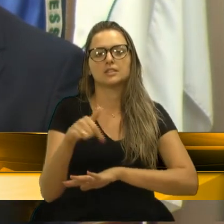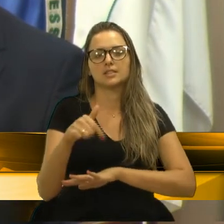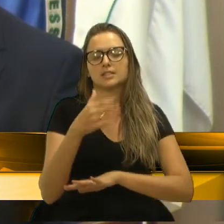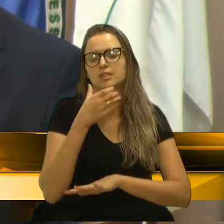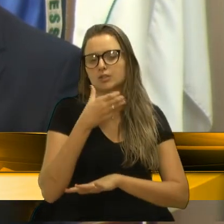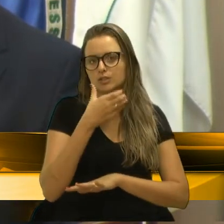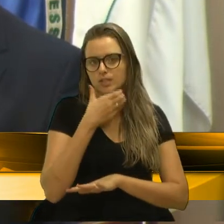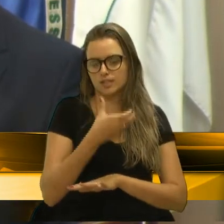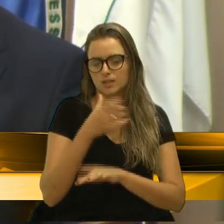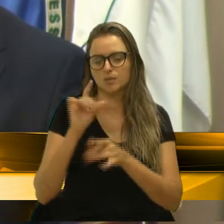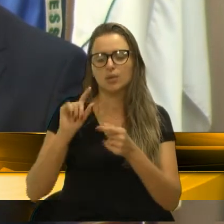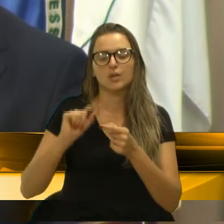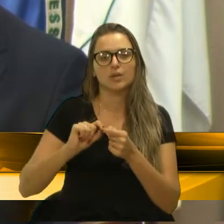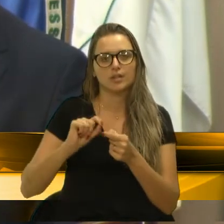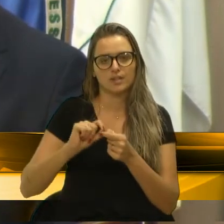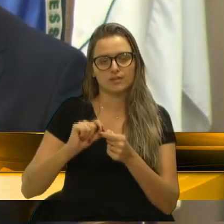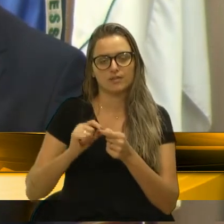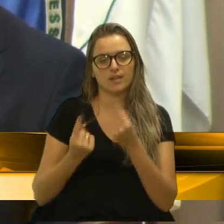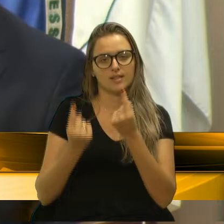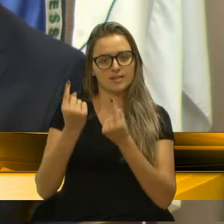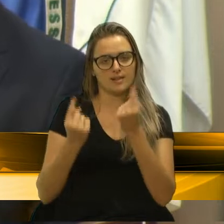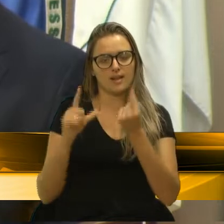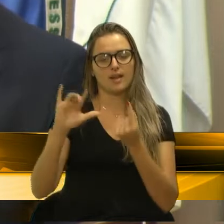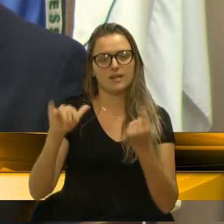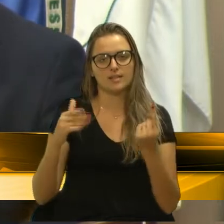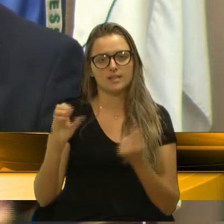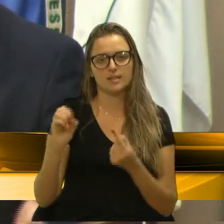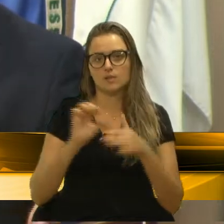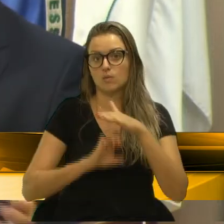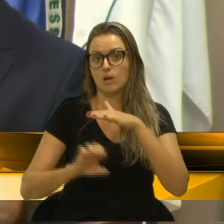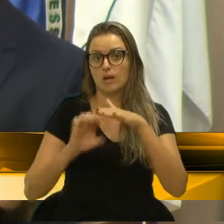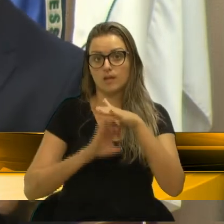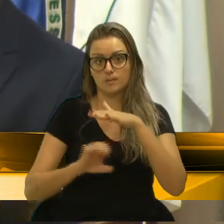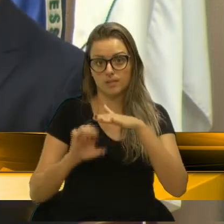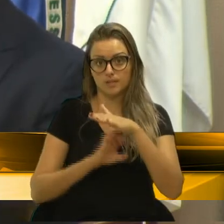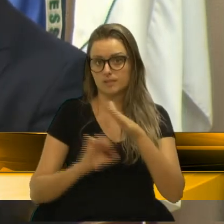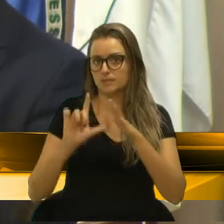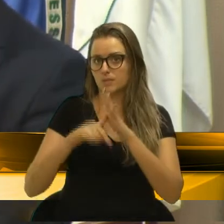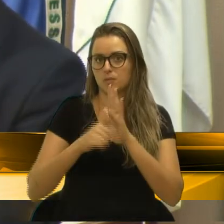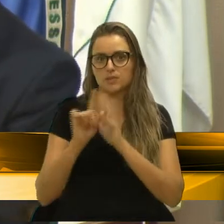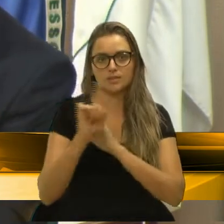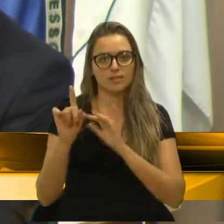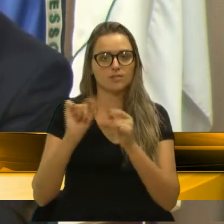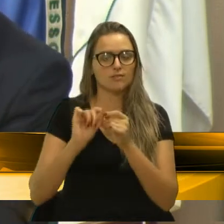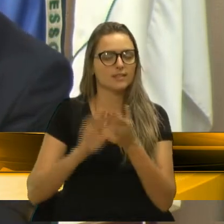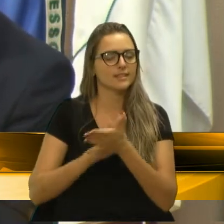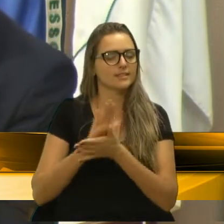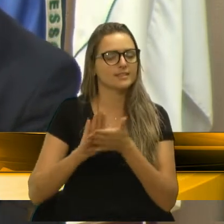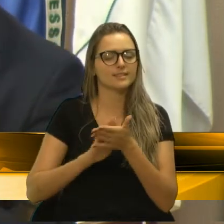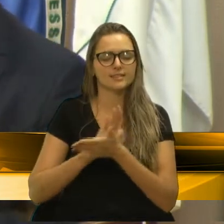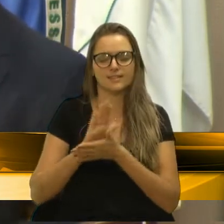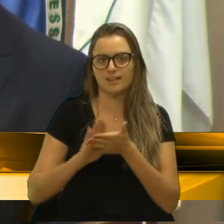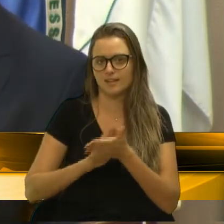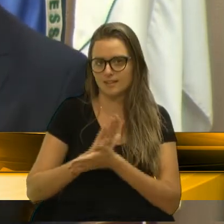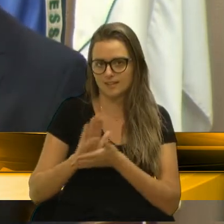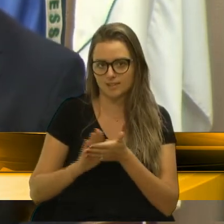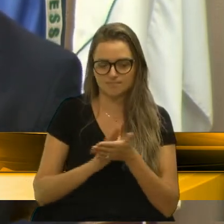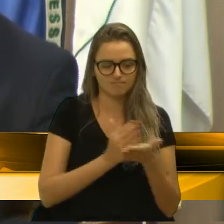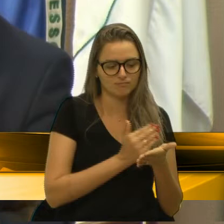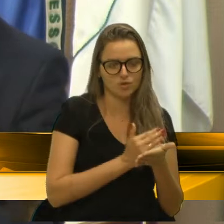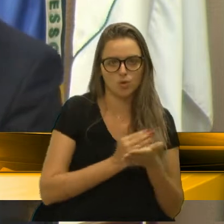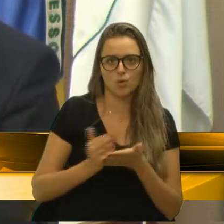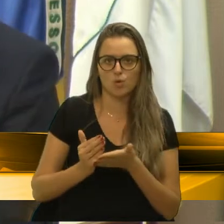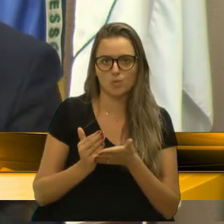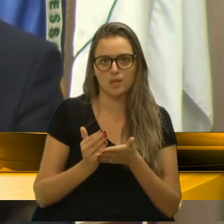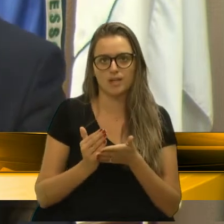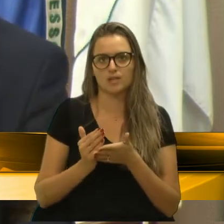foi feito essa licitação, enfim, essa empresa, no fim, não fez absolutamente nada do início dessa